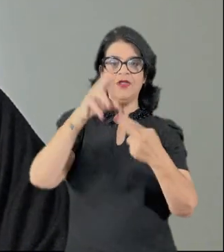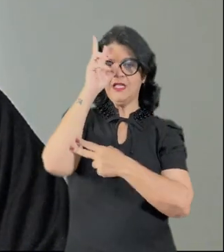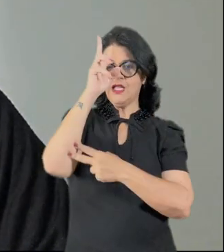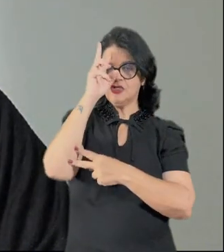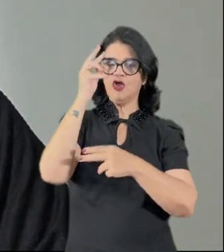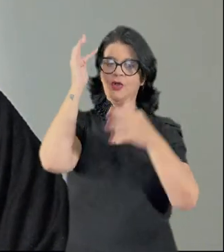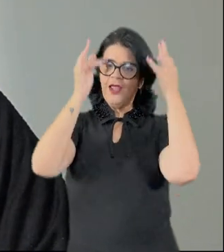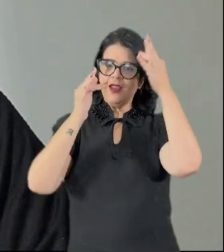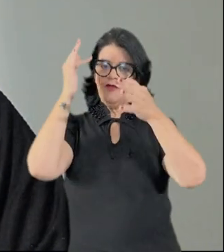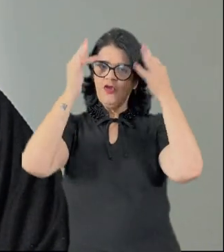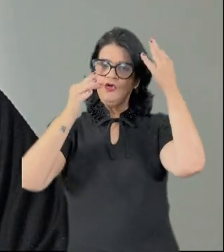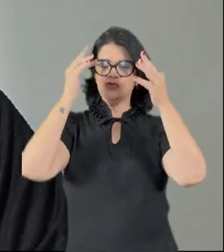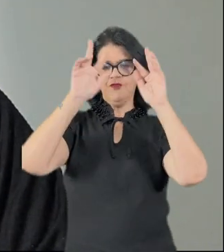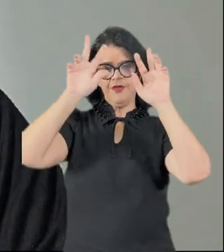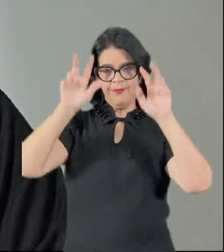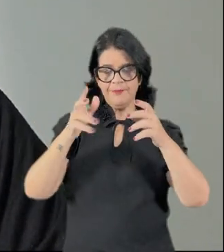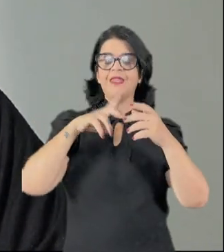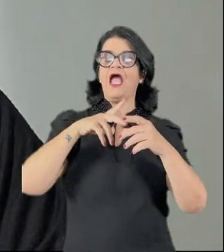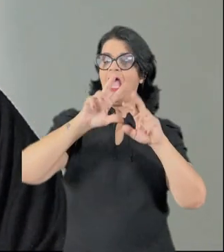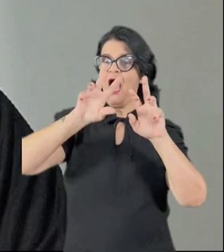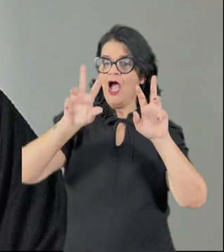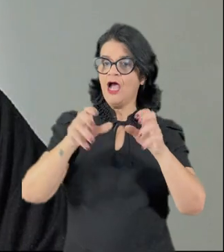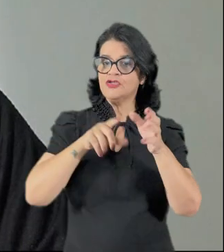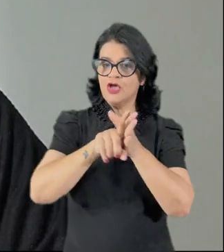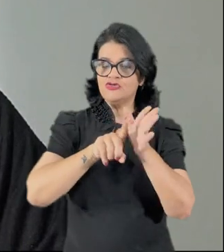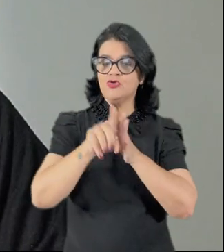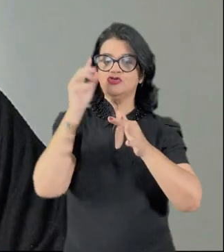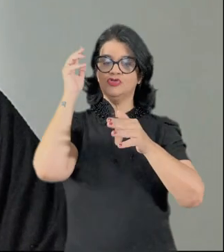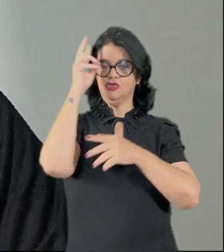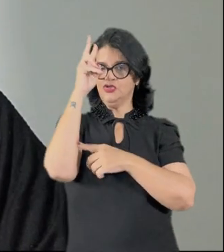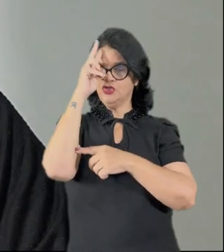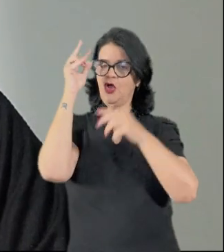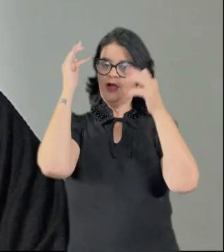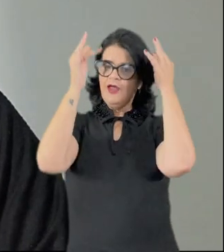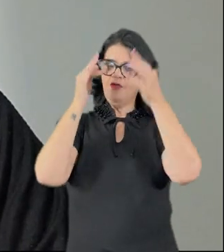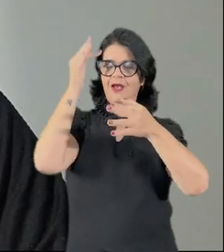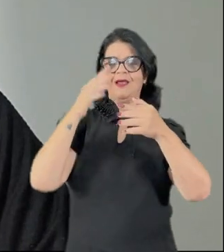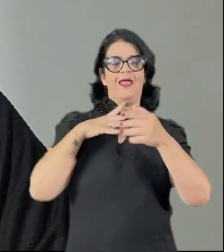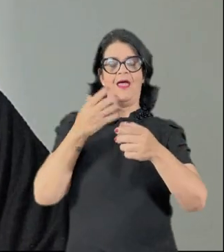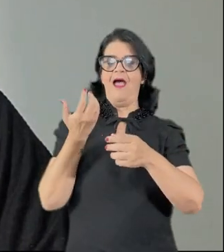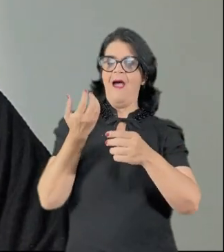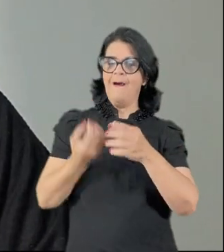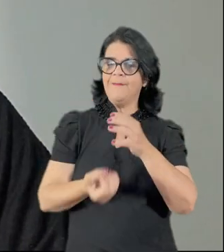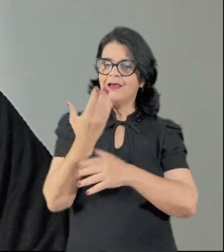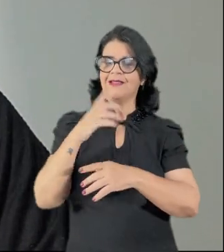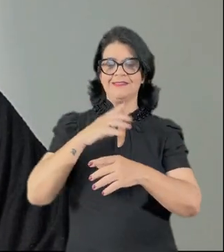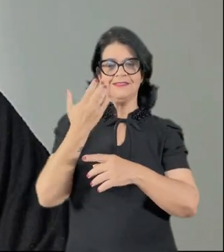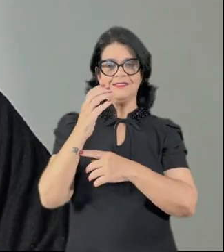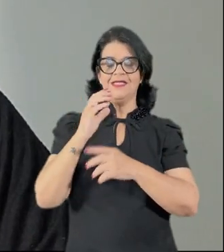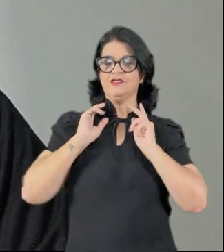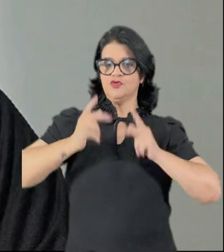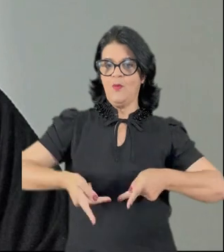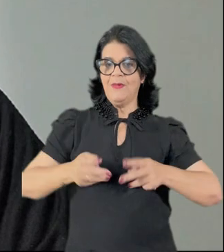história e à filosofia as questões sobre história e filosofia aparecem na sessão Ciências Humanas e suas